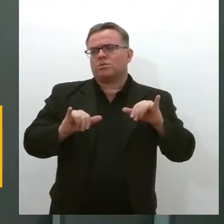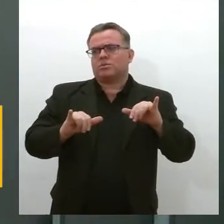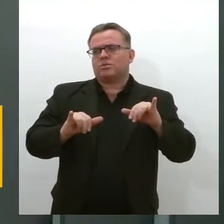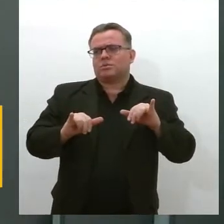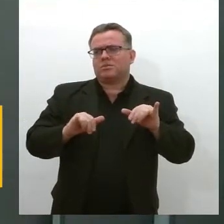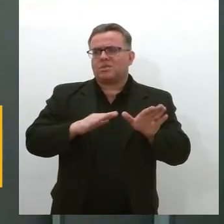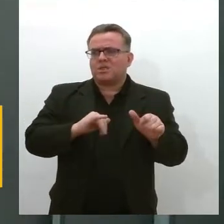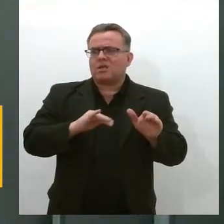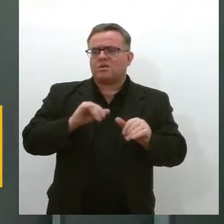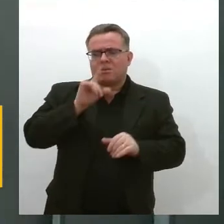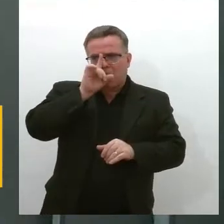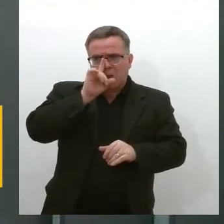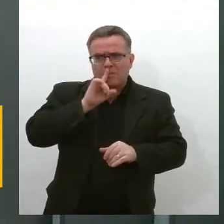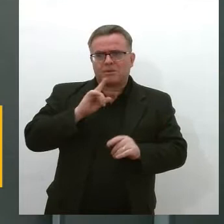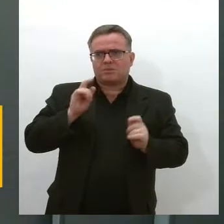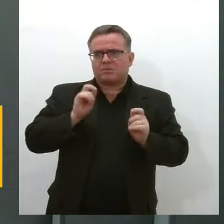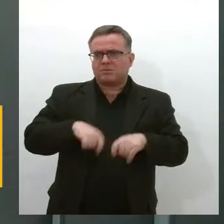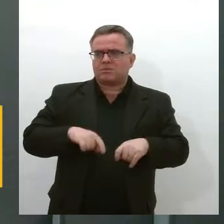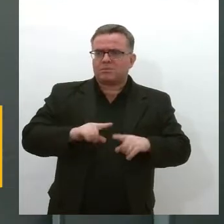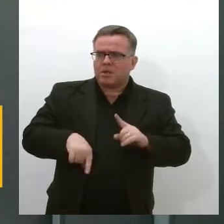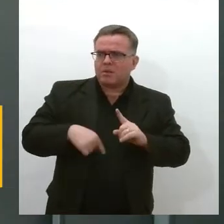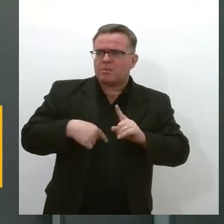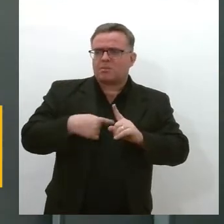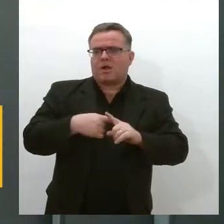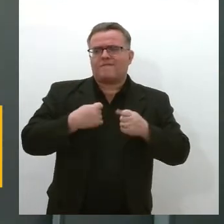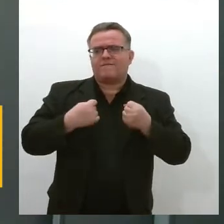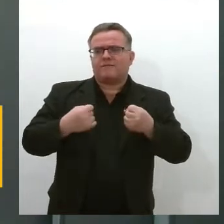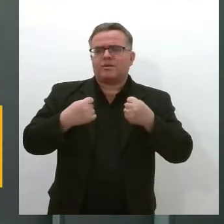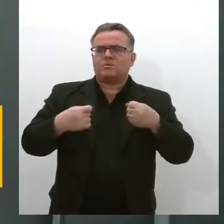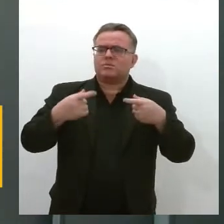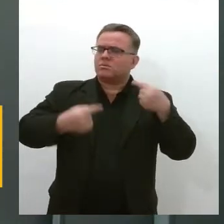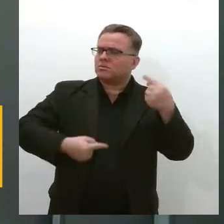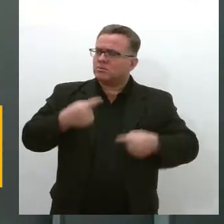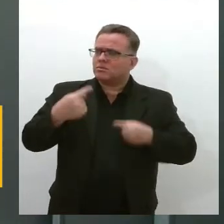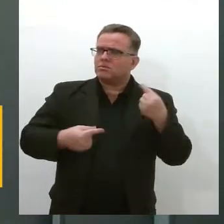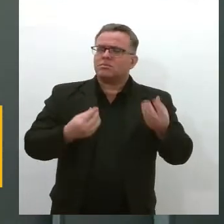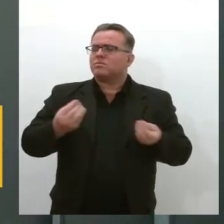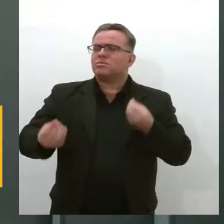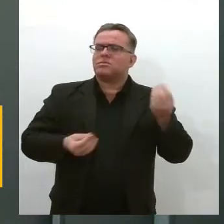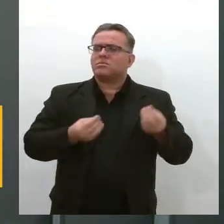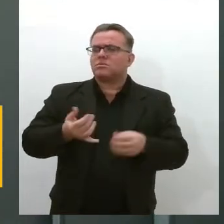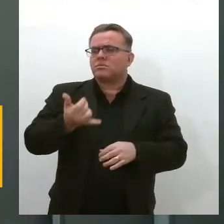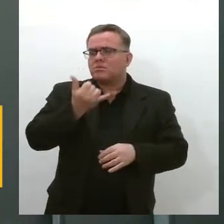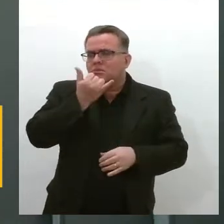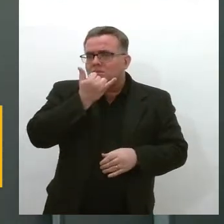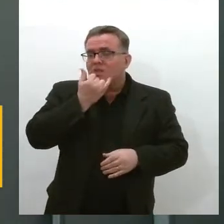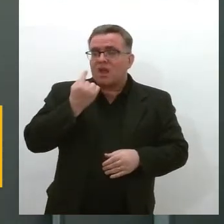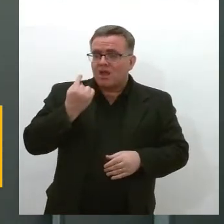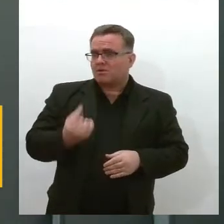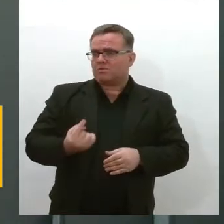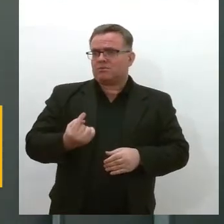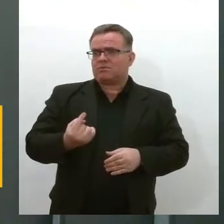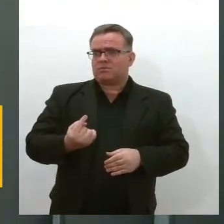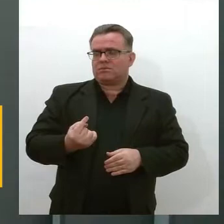o fortalecimento do debate desse assunto que, infelizmente, ainda é considerado um tabu.